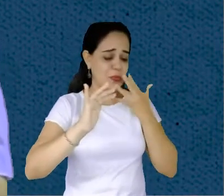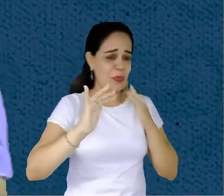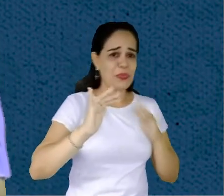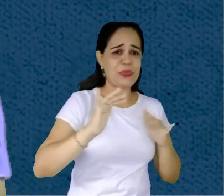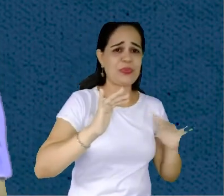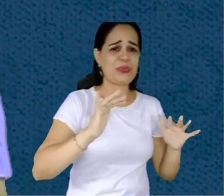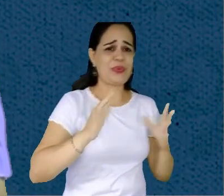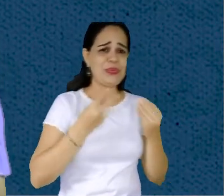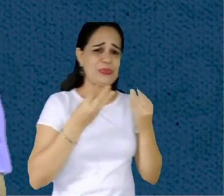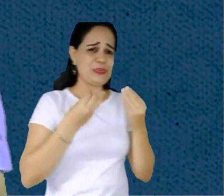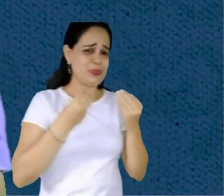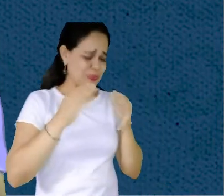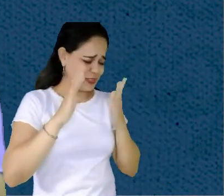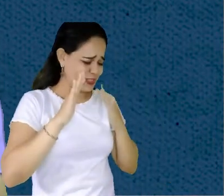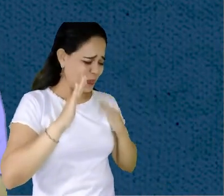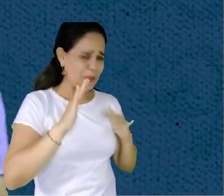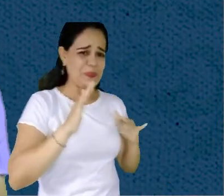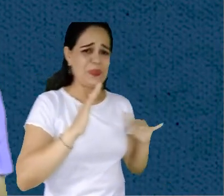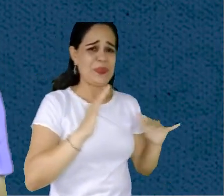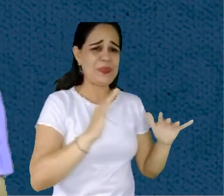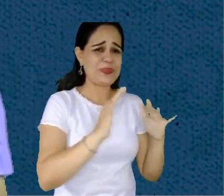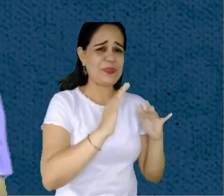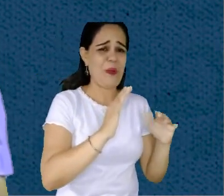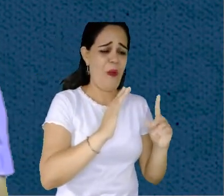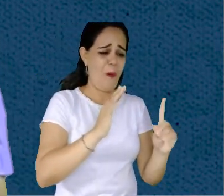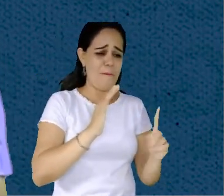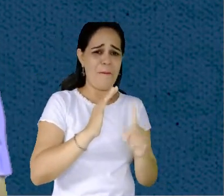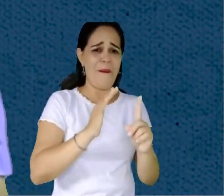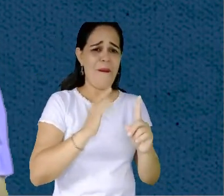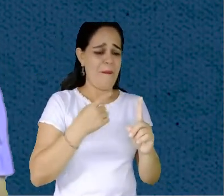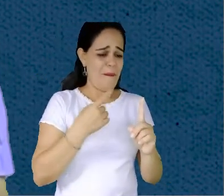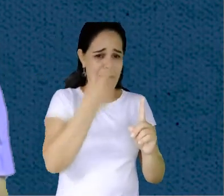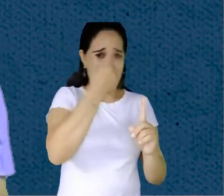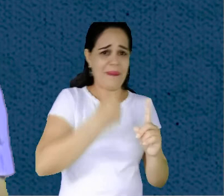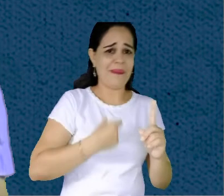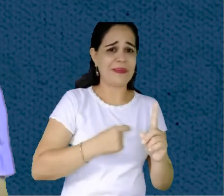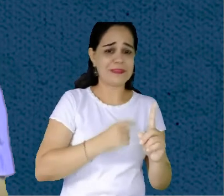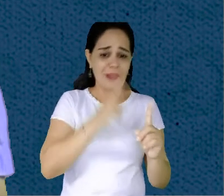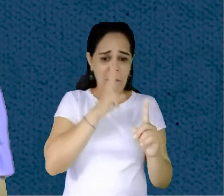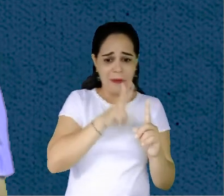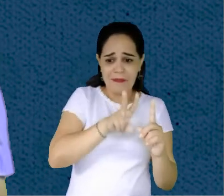e eu estava lá no meio, acompanhando, caminhando